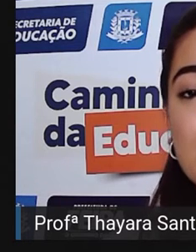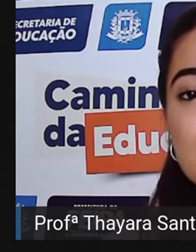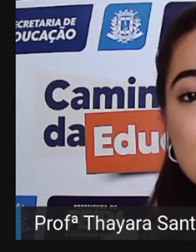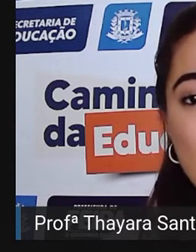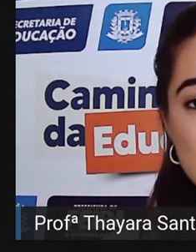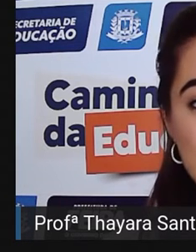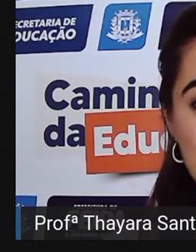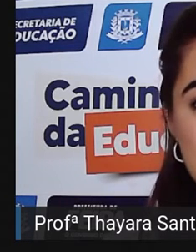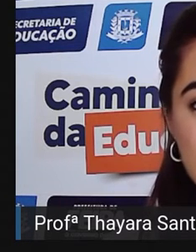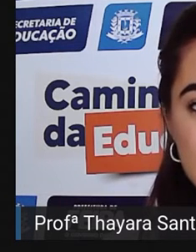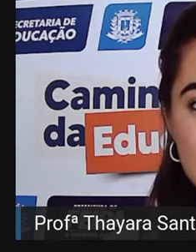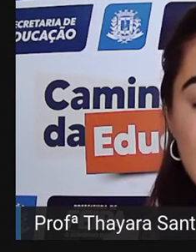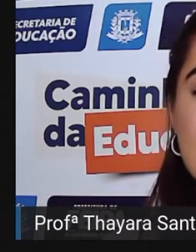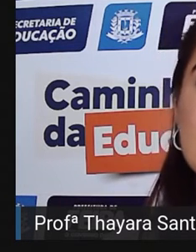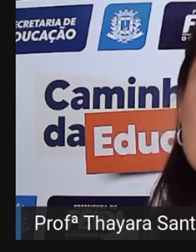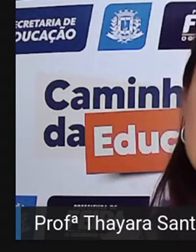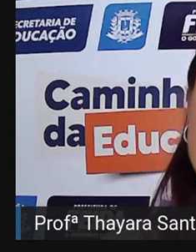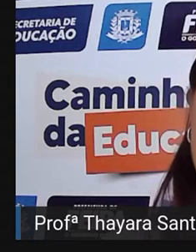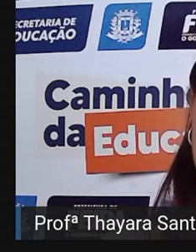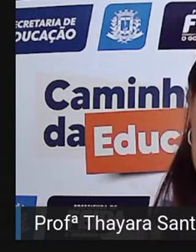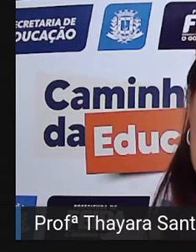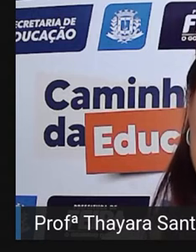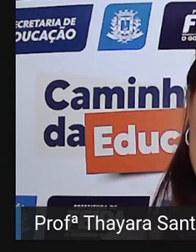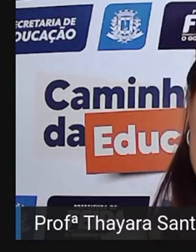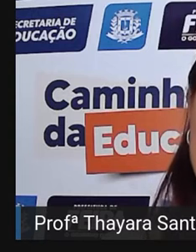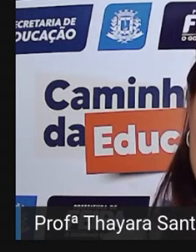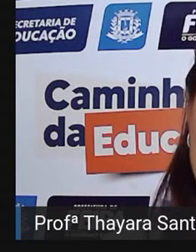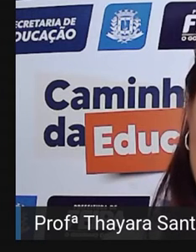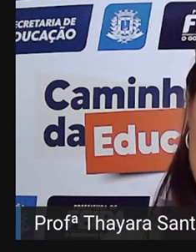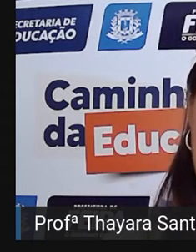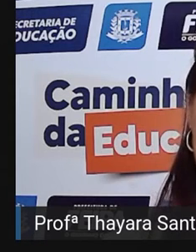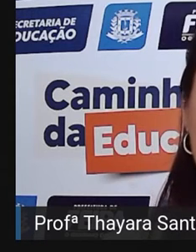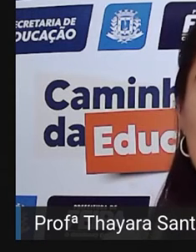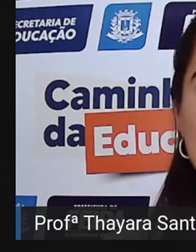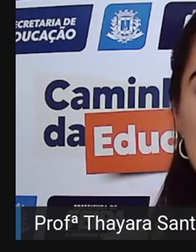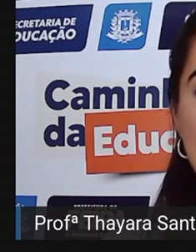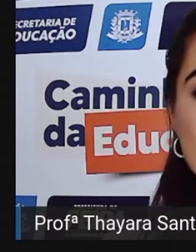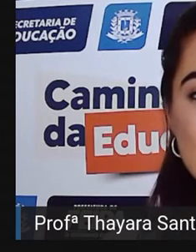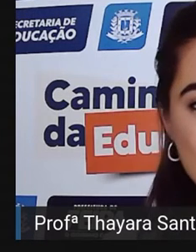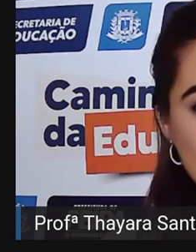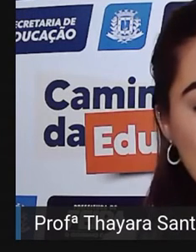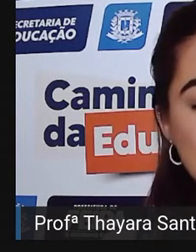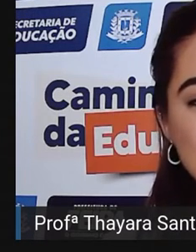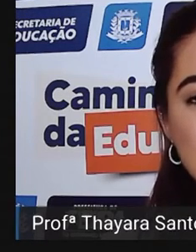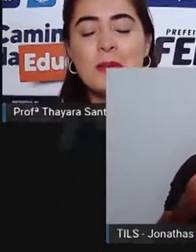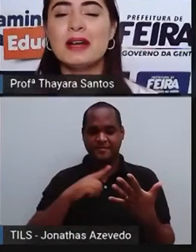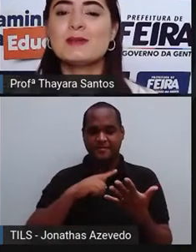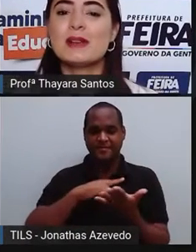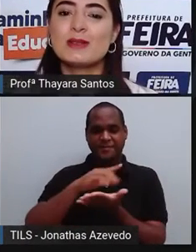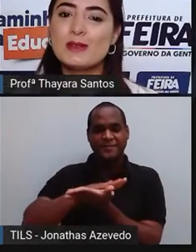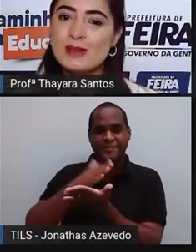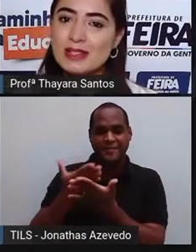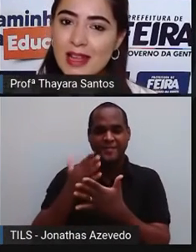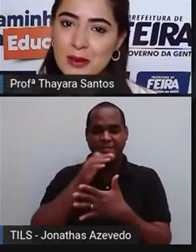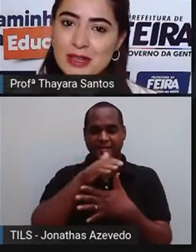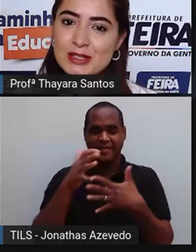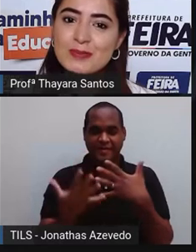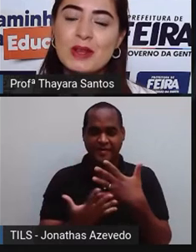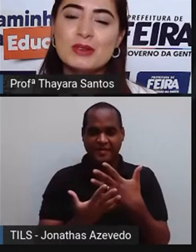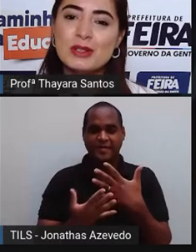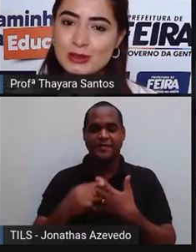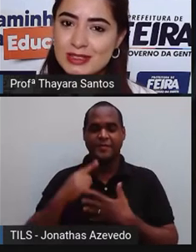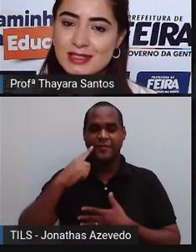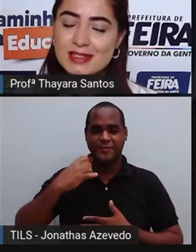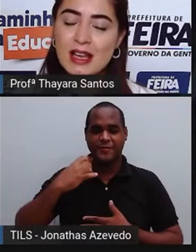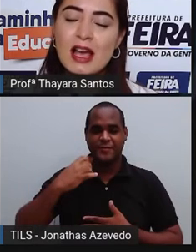Prefeitura Municipal de Feira de Santana e da Secretaria Municipal de Educação. E na nossa aula de hoje a gente tem a participação do nosso intérprete,